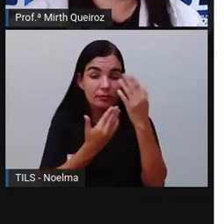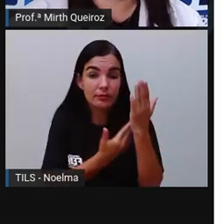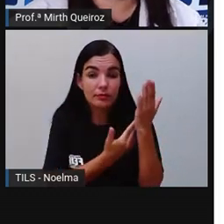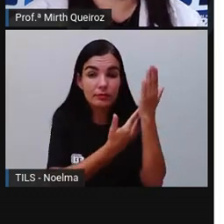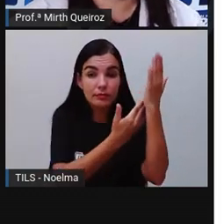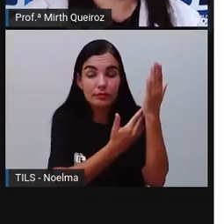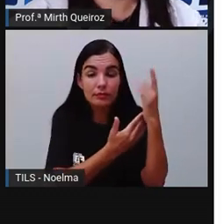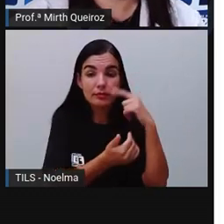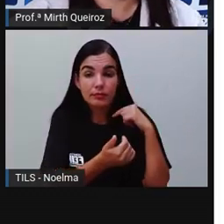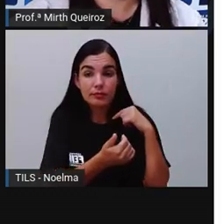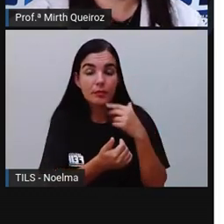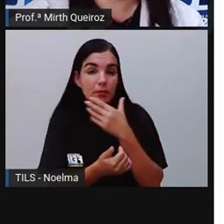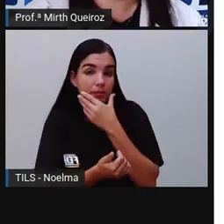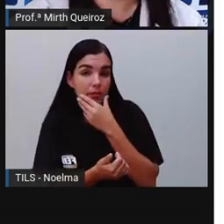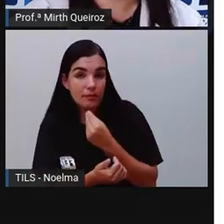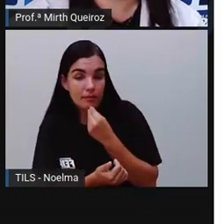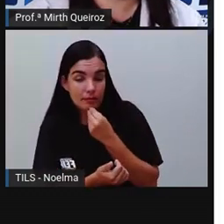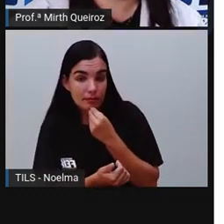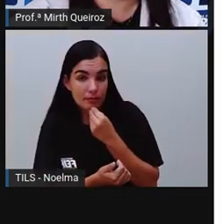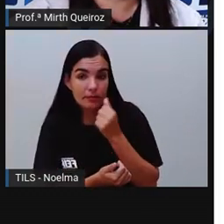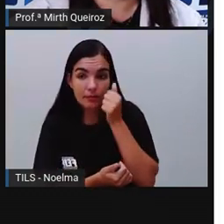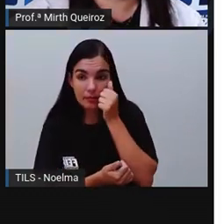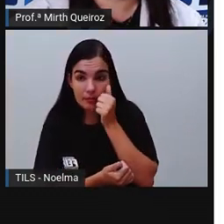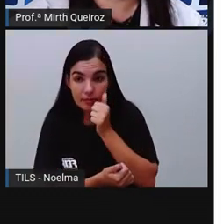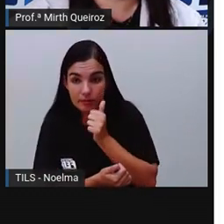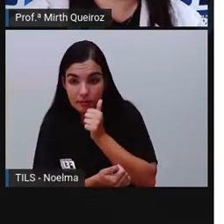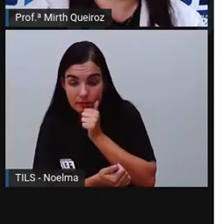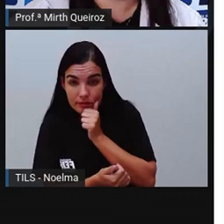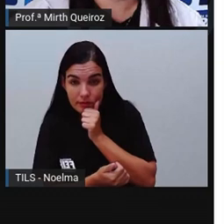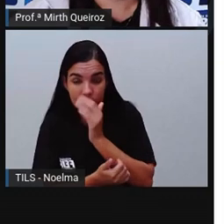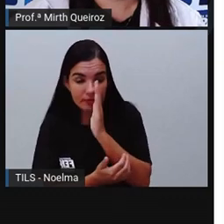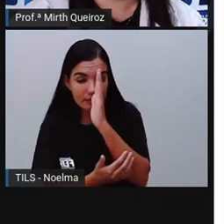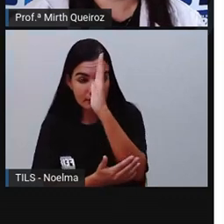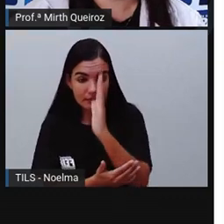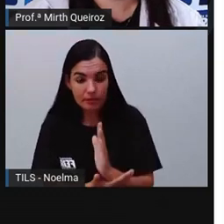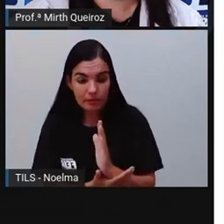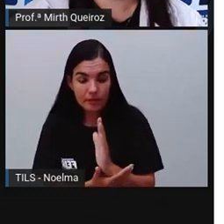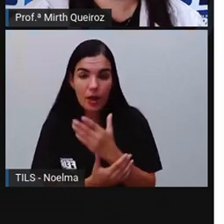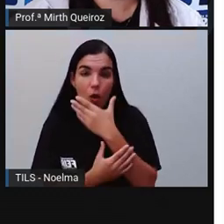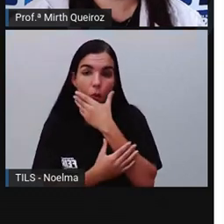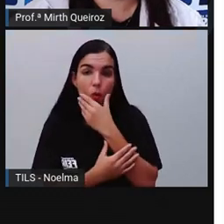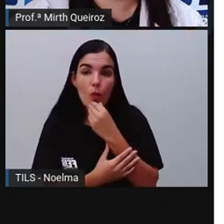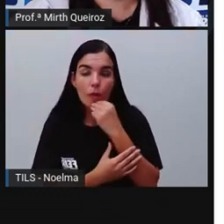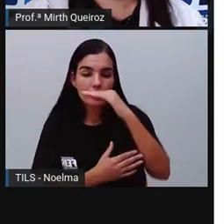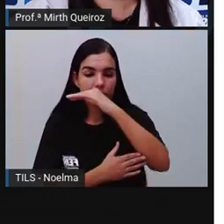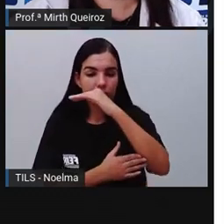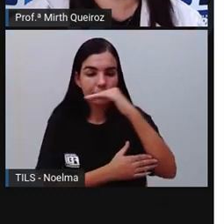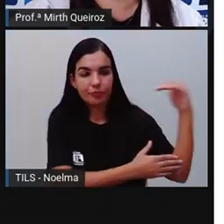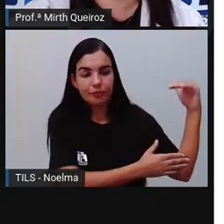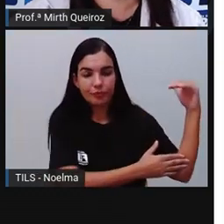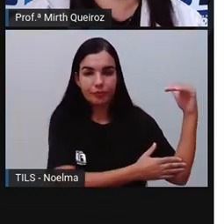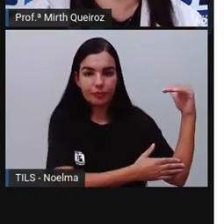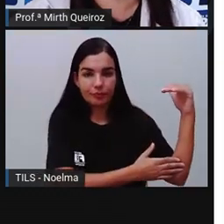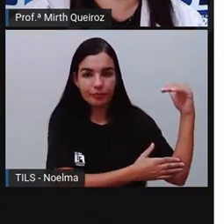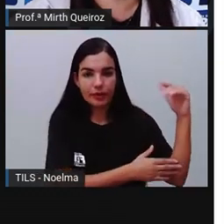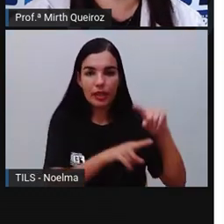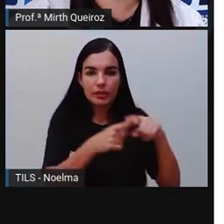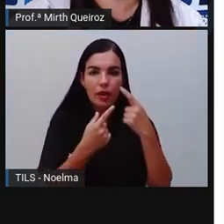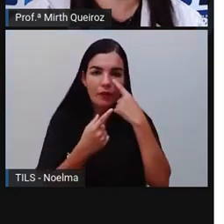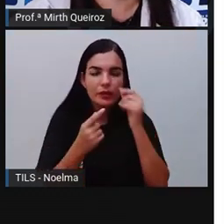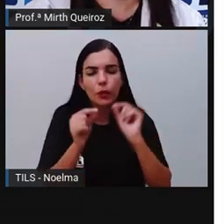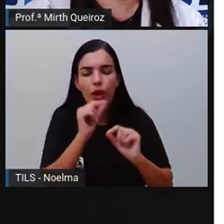tabela na tabela aqui, meninas. Na vertical, meninos na horizontal. E aí a gente vai fazendo